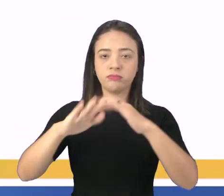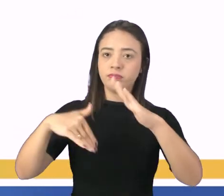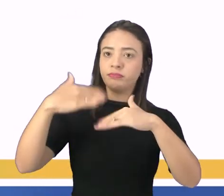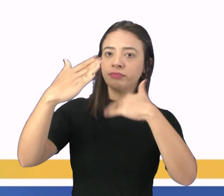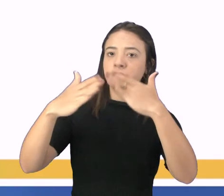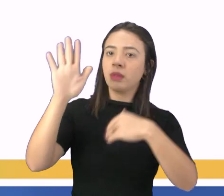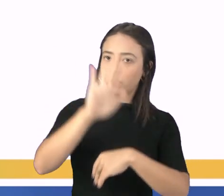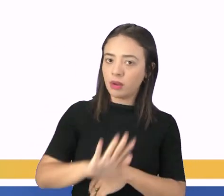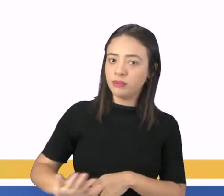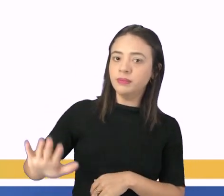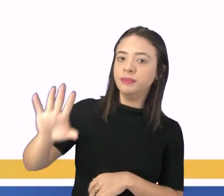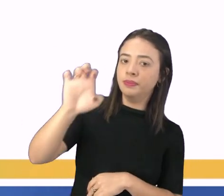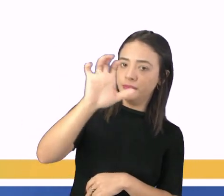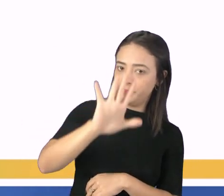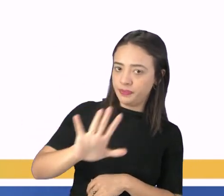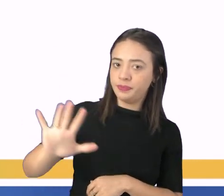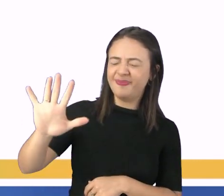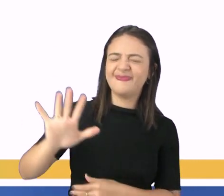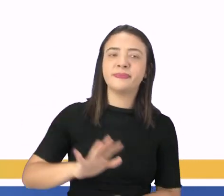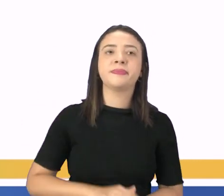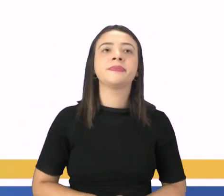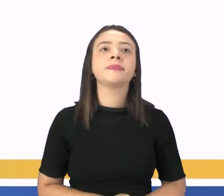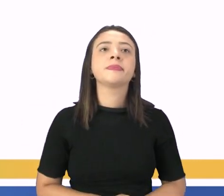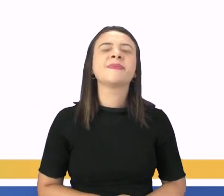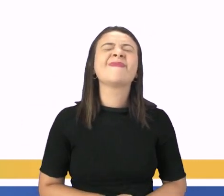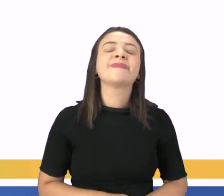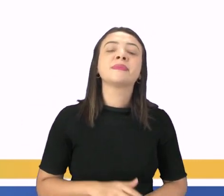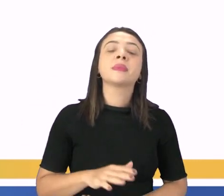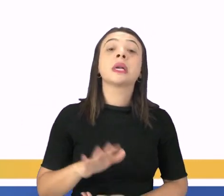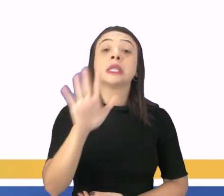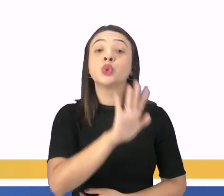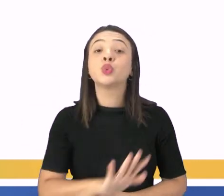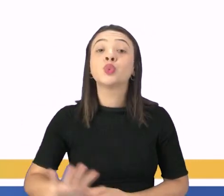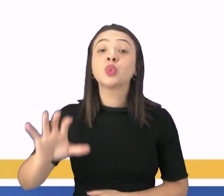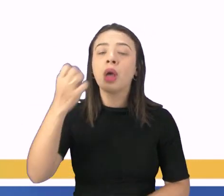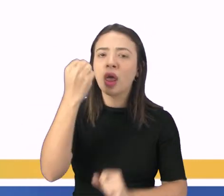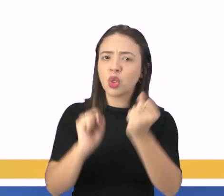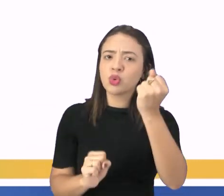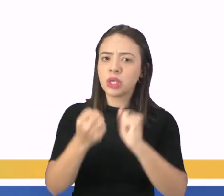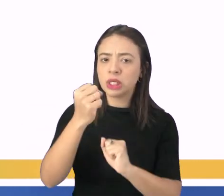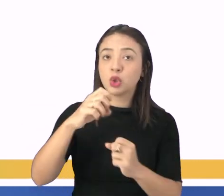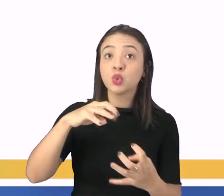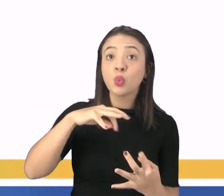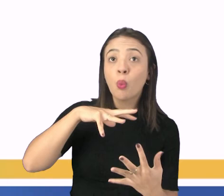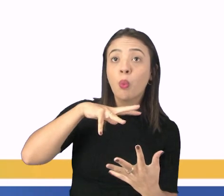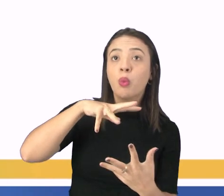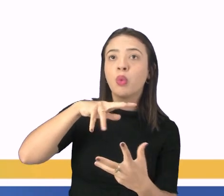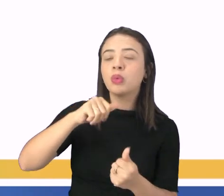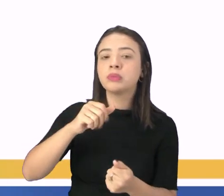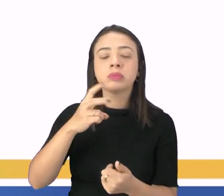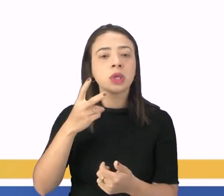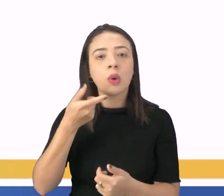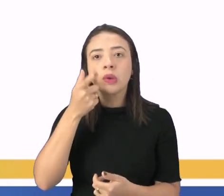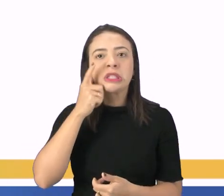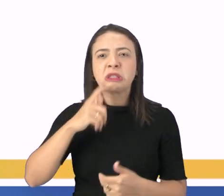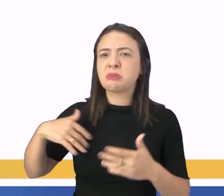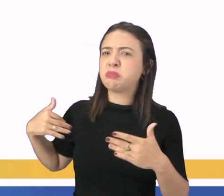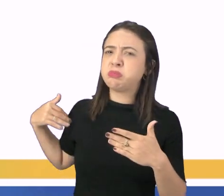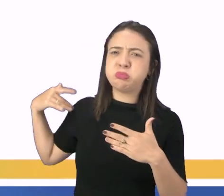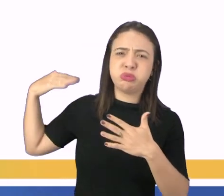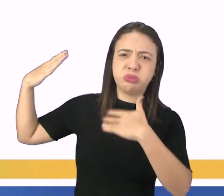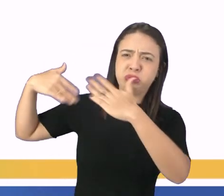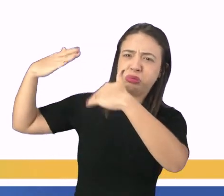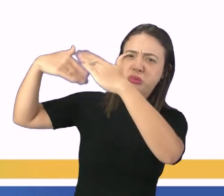região da Europa. Os espaços da industrialização clássica no mundo, aquela que despontou no século